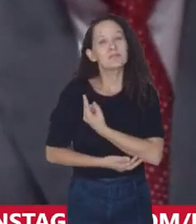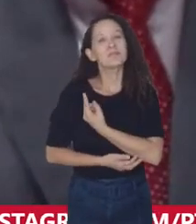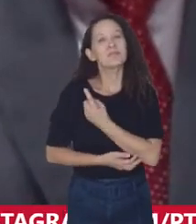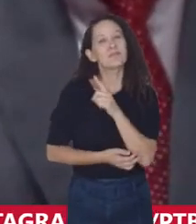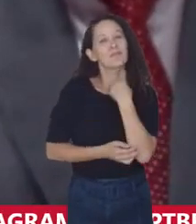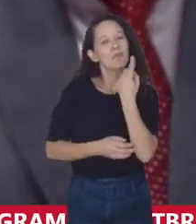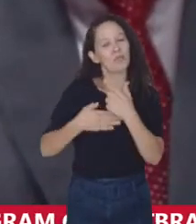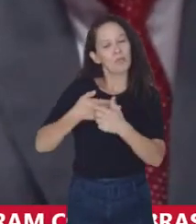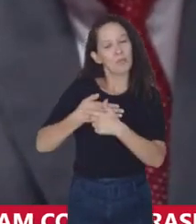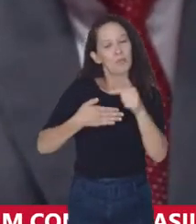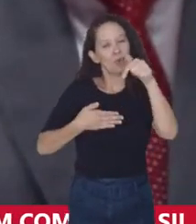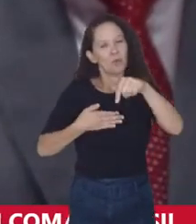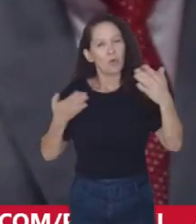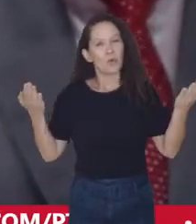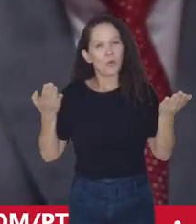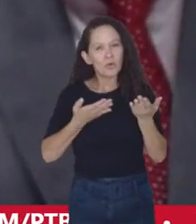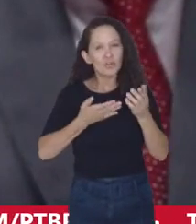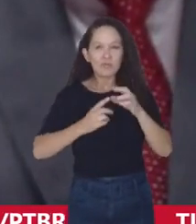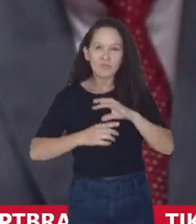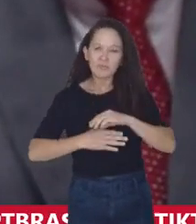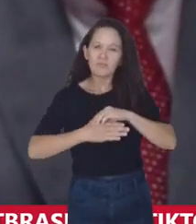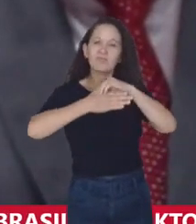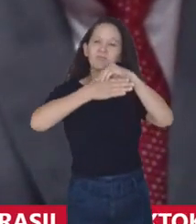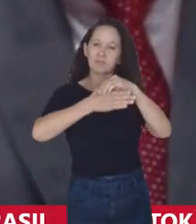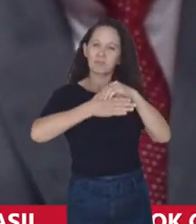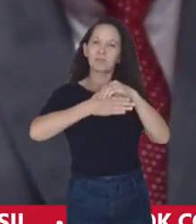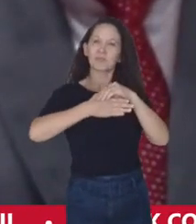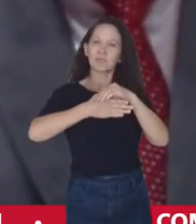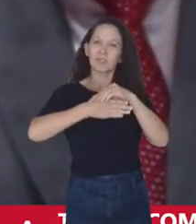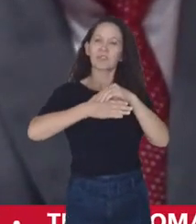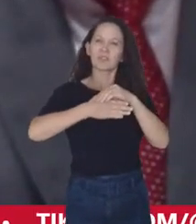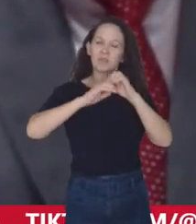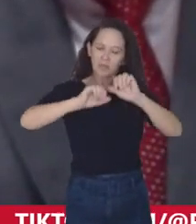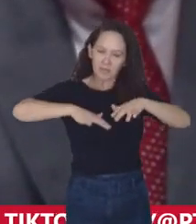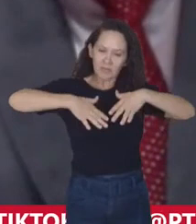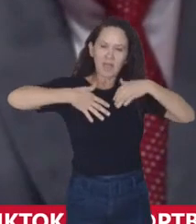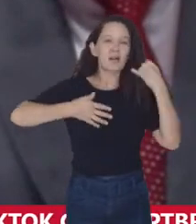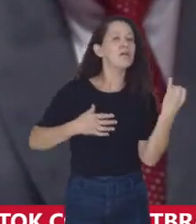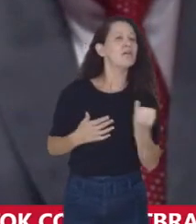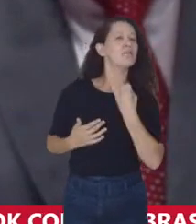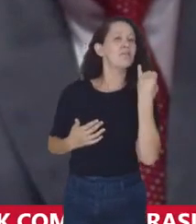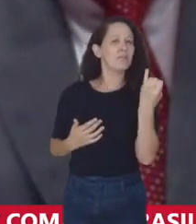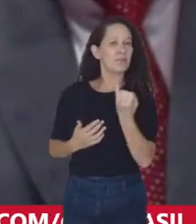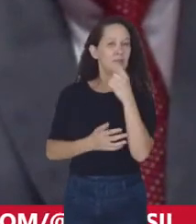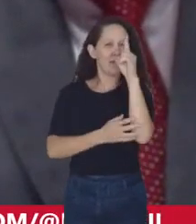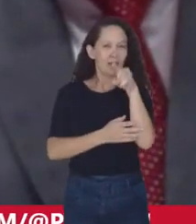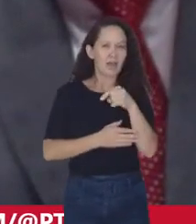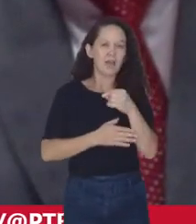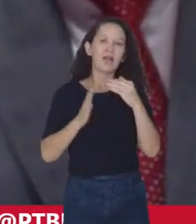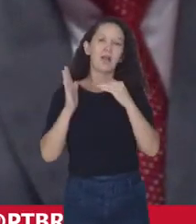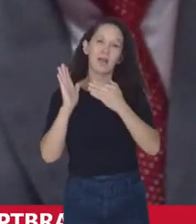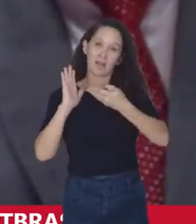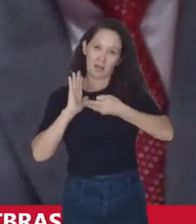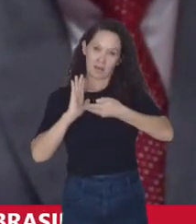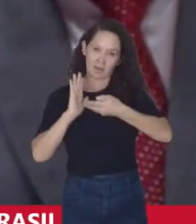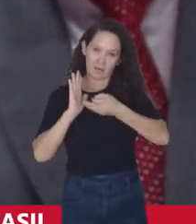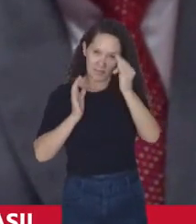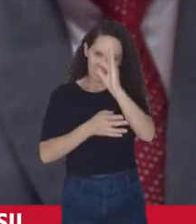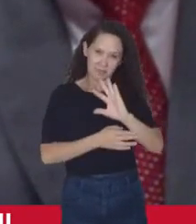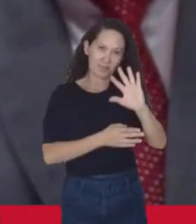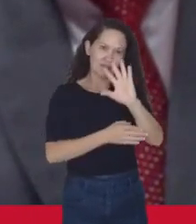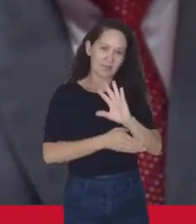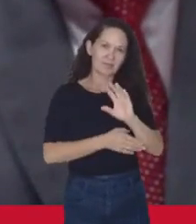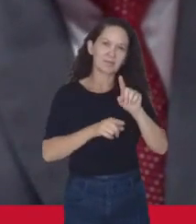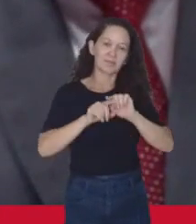nosso papel aqui, como líder de uma grande bancada, que é a Câmara Federal, e